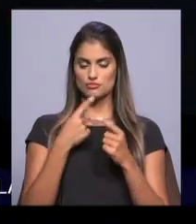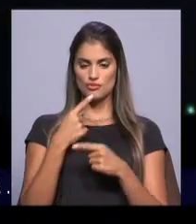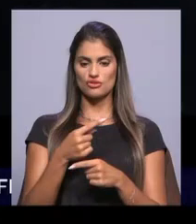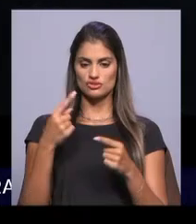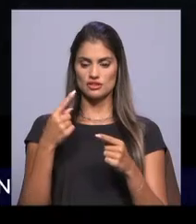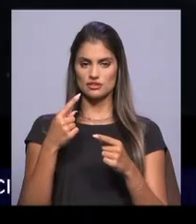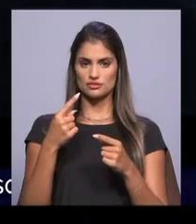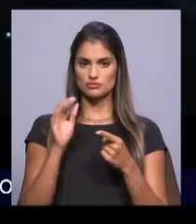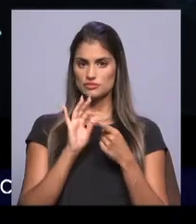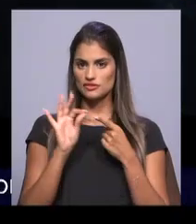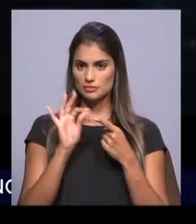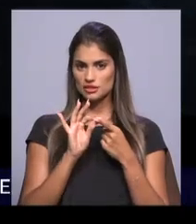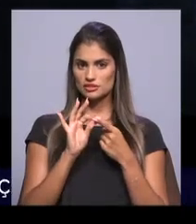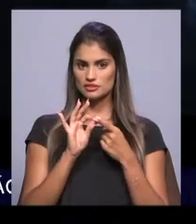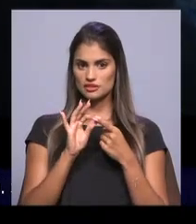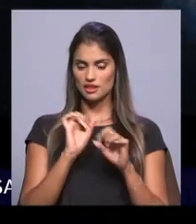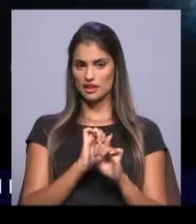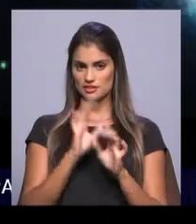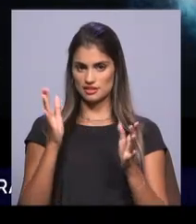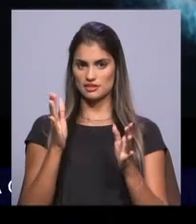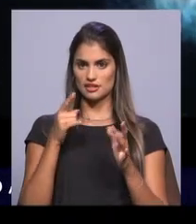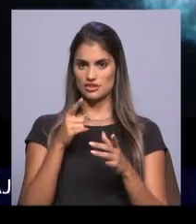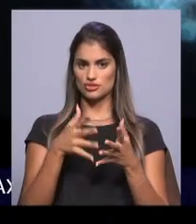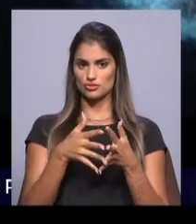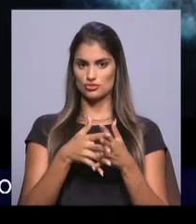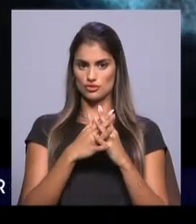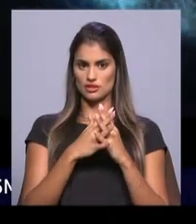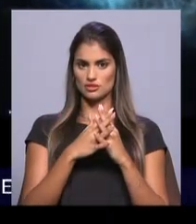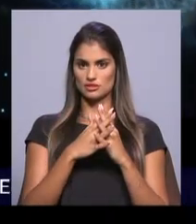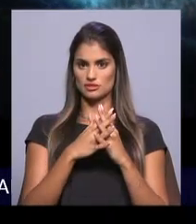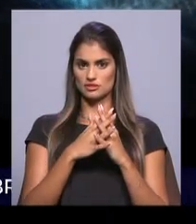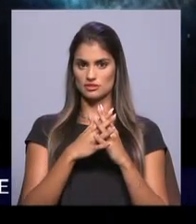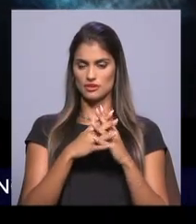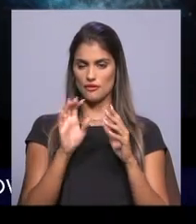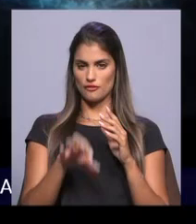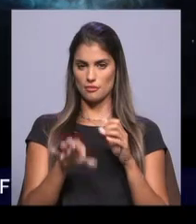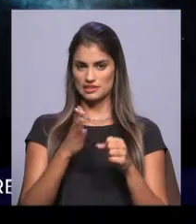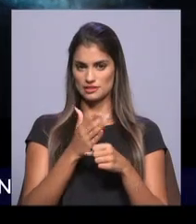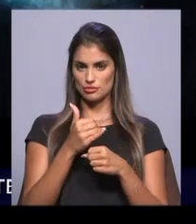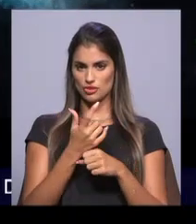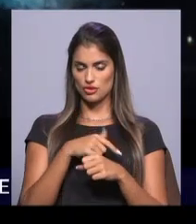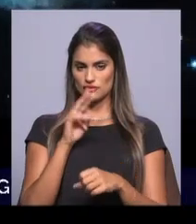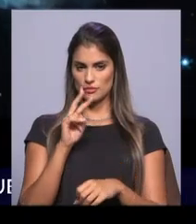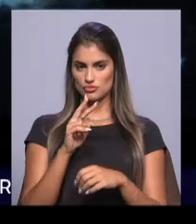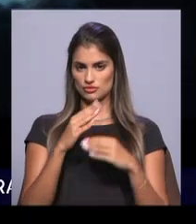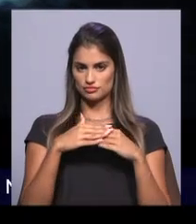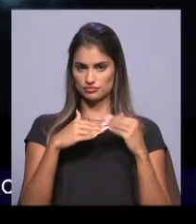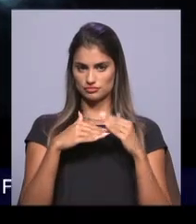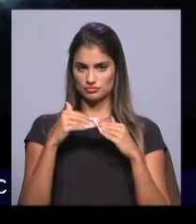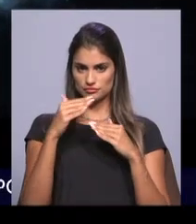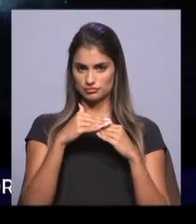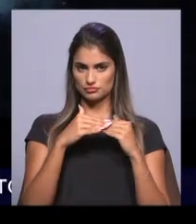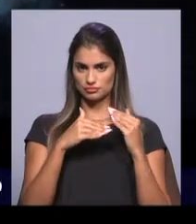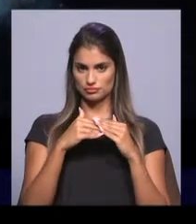com particular clareza esta estrutura quase em forma de casca de cebola, em que nós vemos várias camadas desta nebulosa planetária.